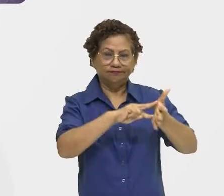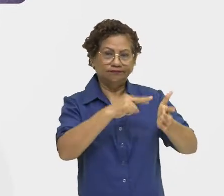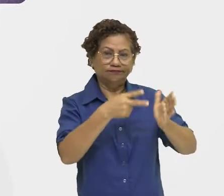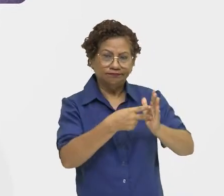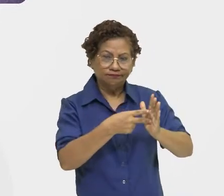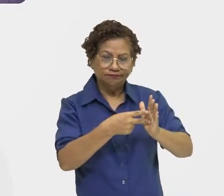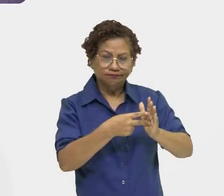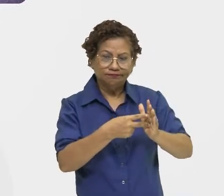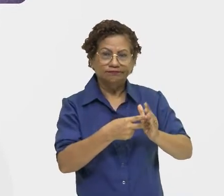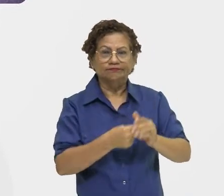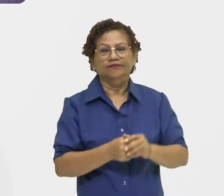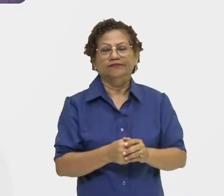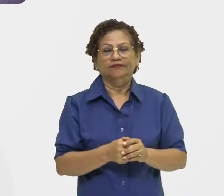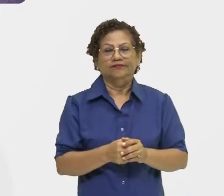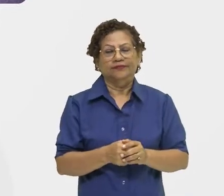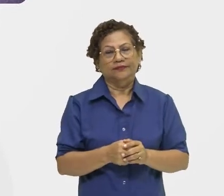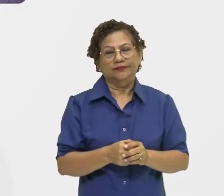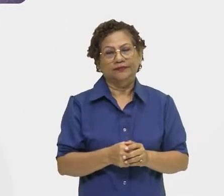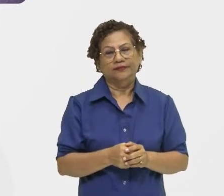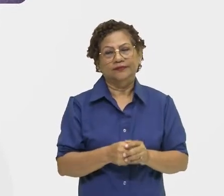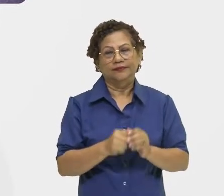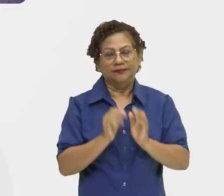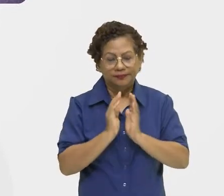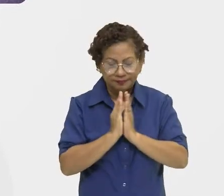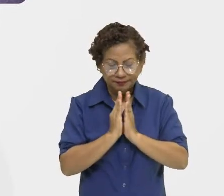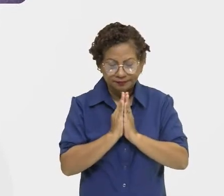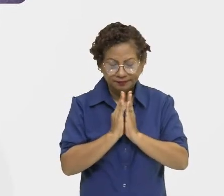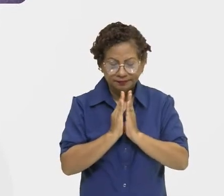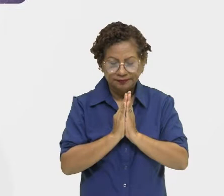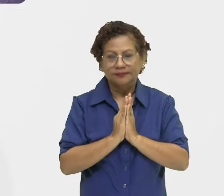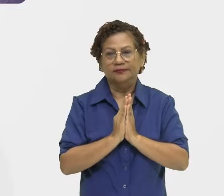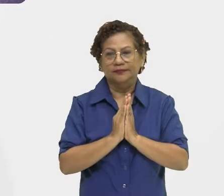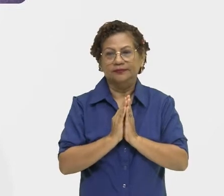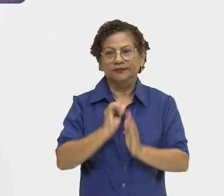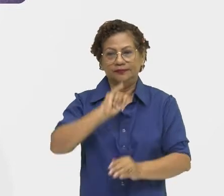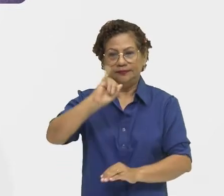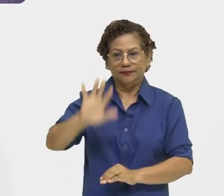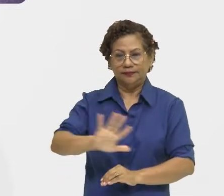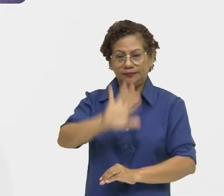podiam adorar aquela imagem. Na